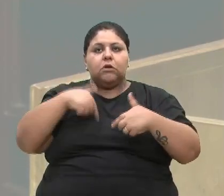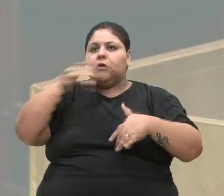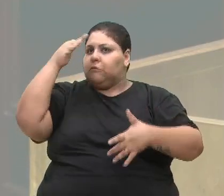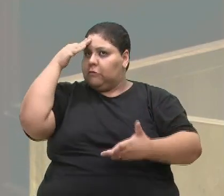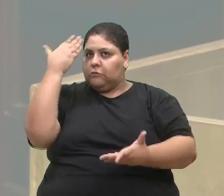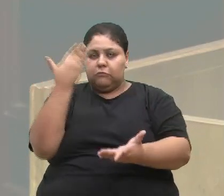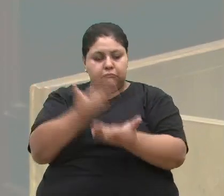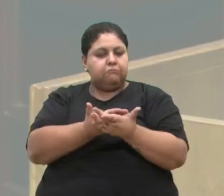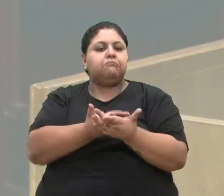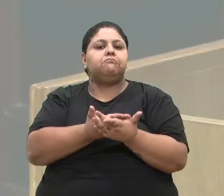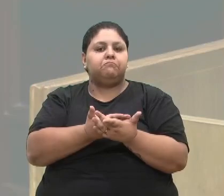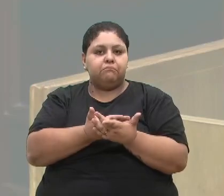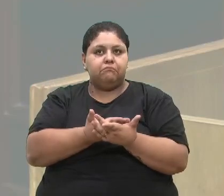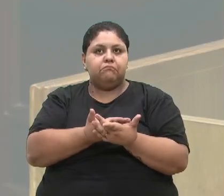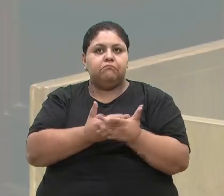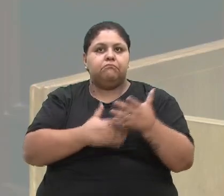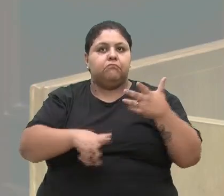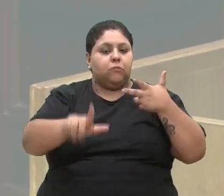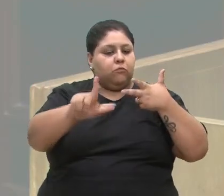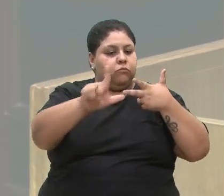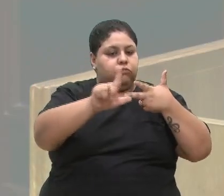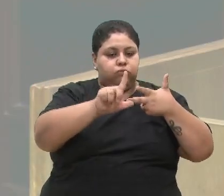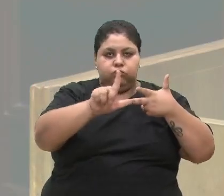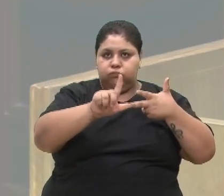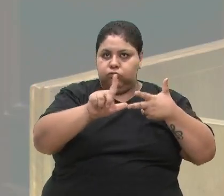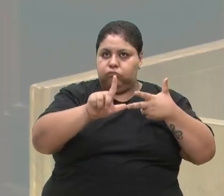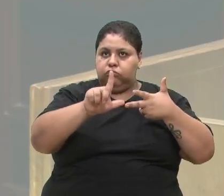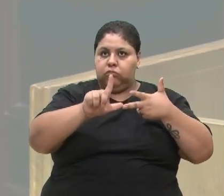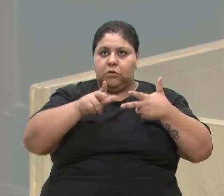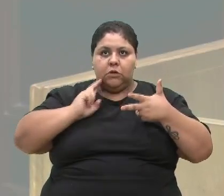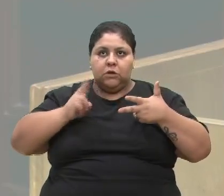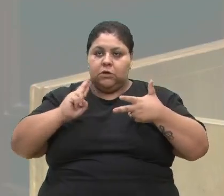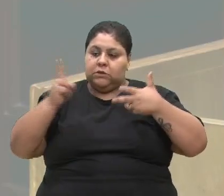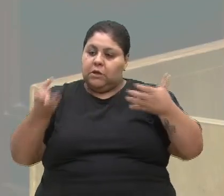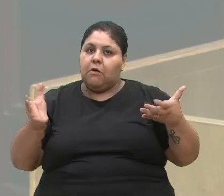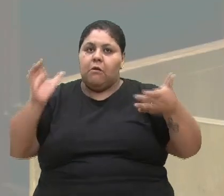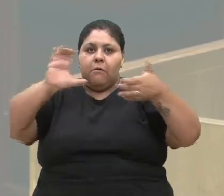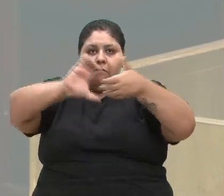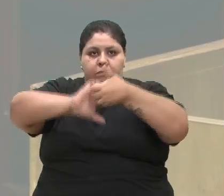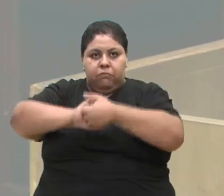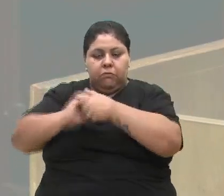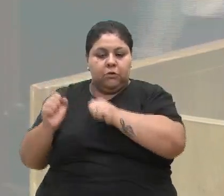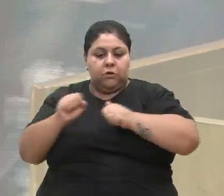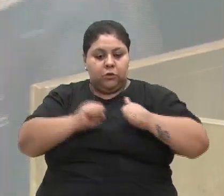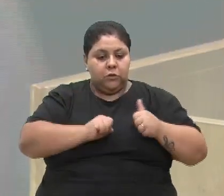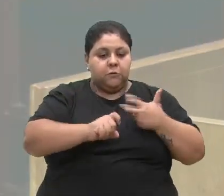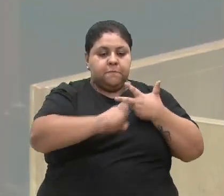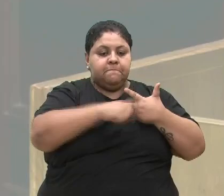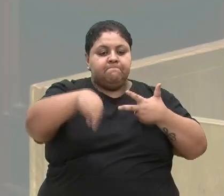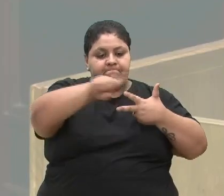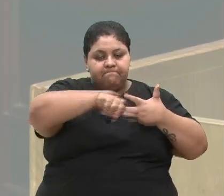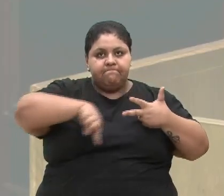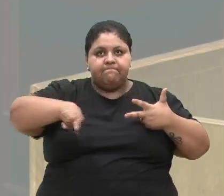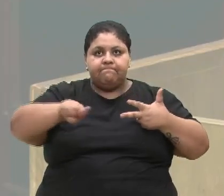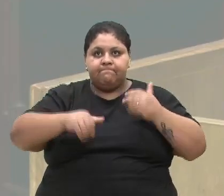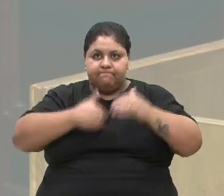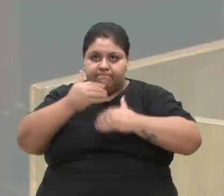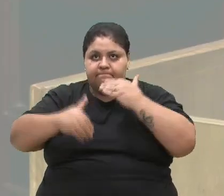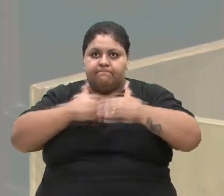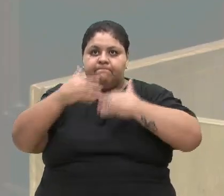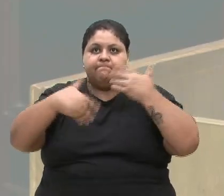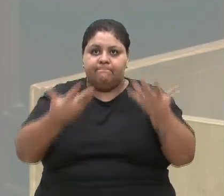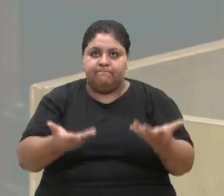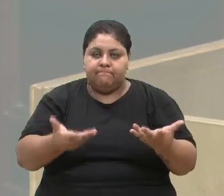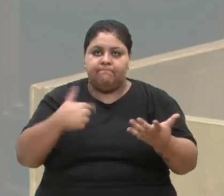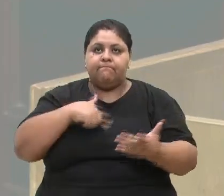que enquanto legislativo, buscando sempre a parceria do Poder Executivo, a gente vai avançar. Então,